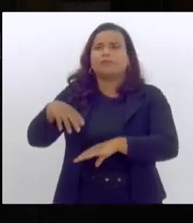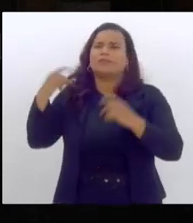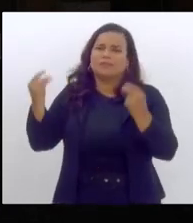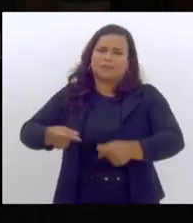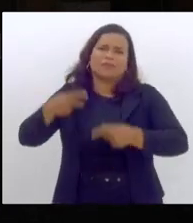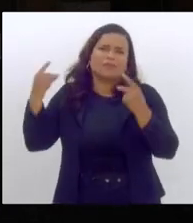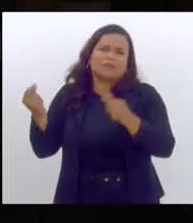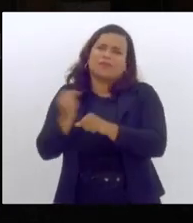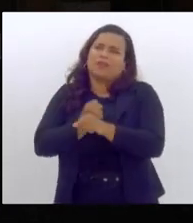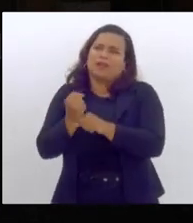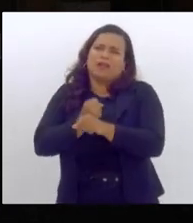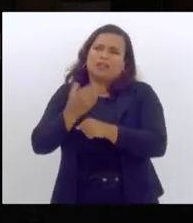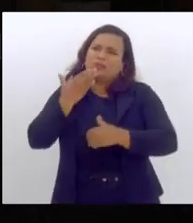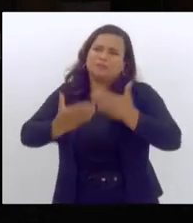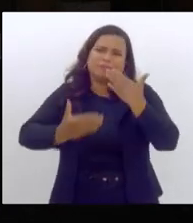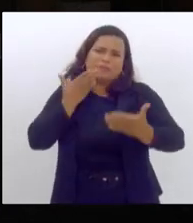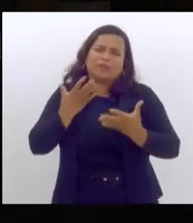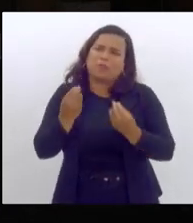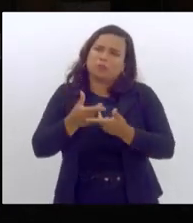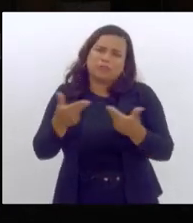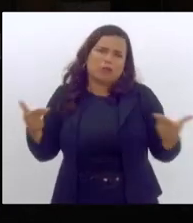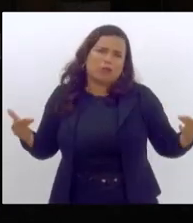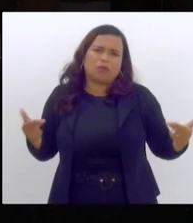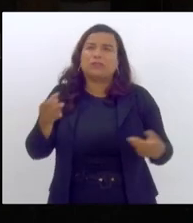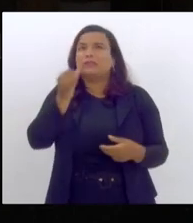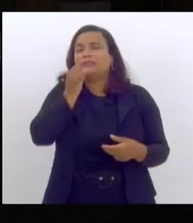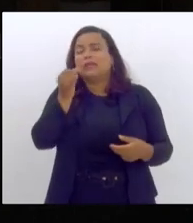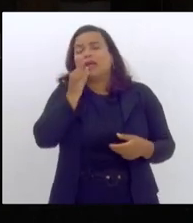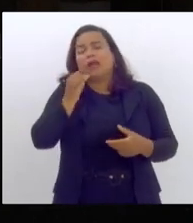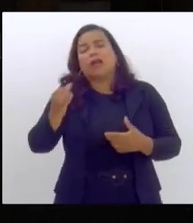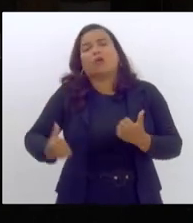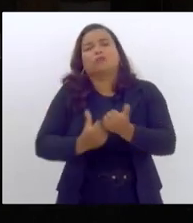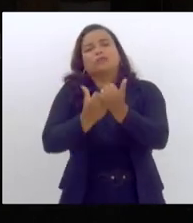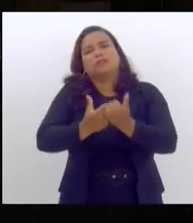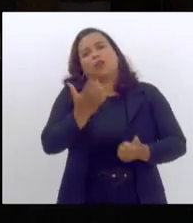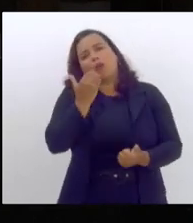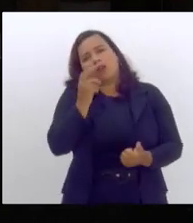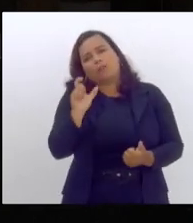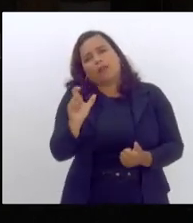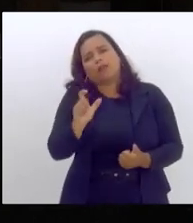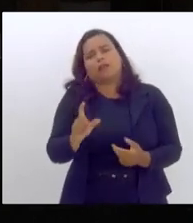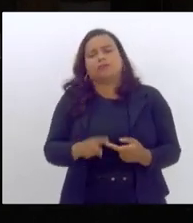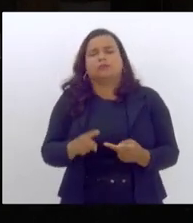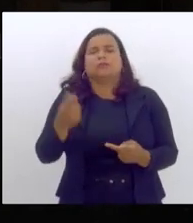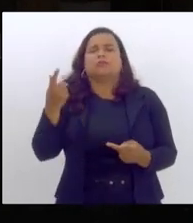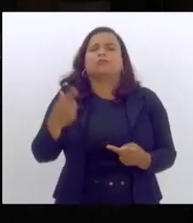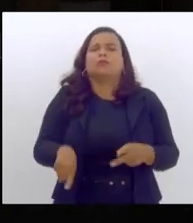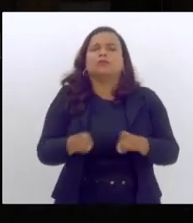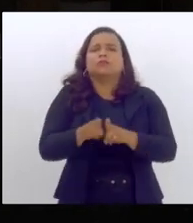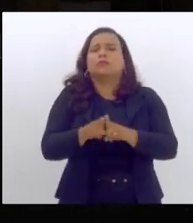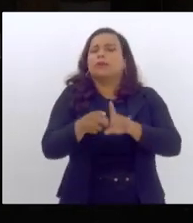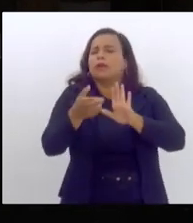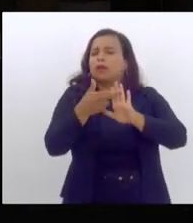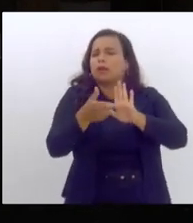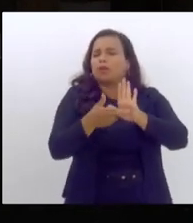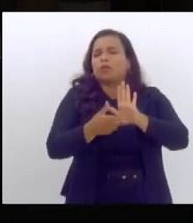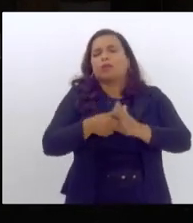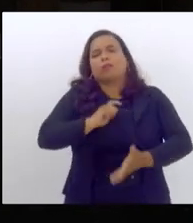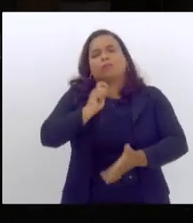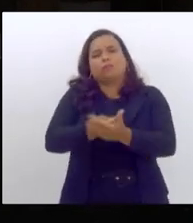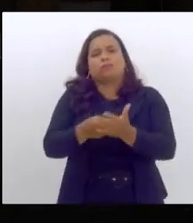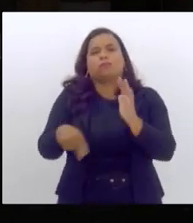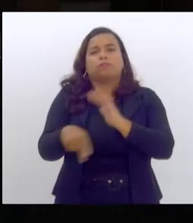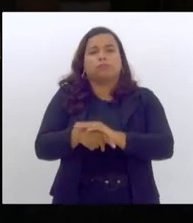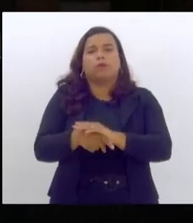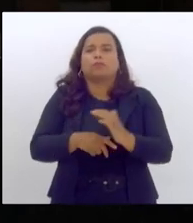tempo reivindicam muitas coisas, como, por exemplo, o auxílio alimentação e ainda a regularização do pagamento